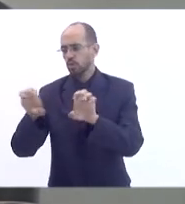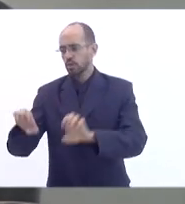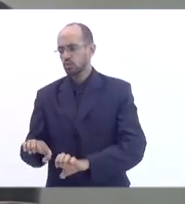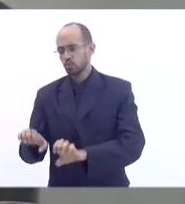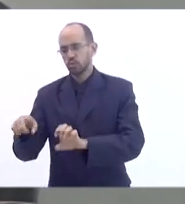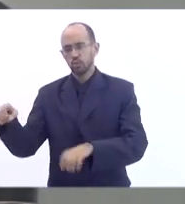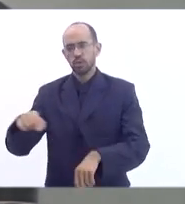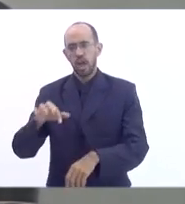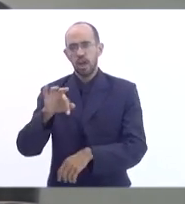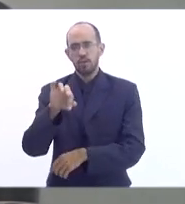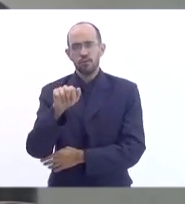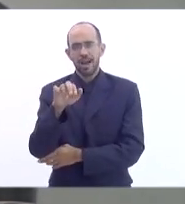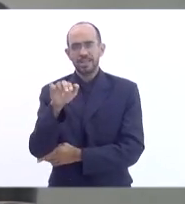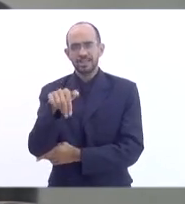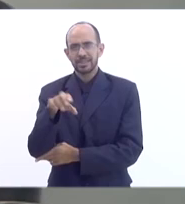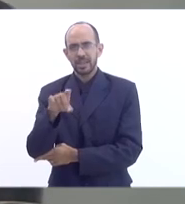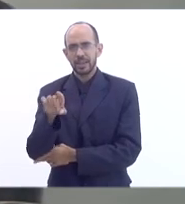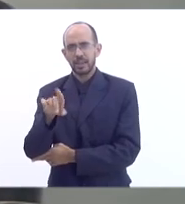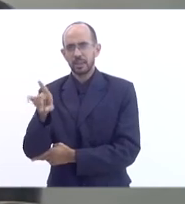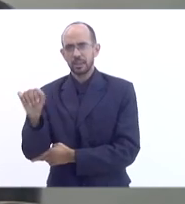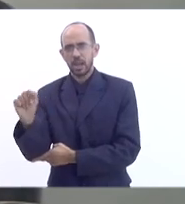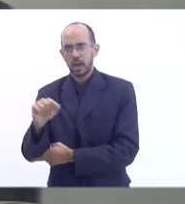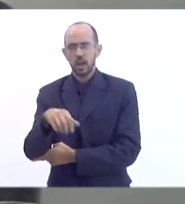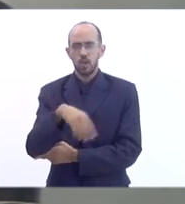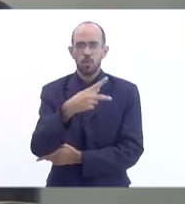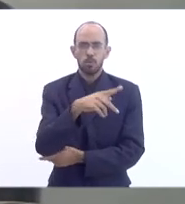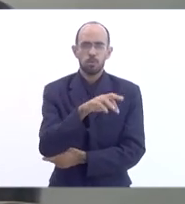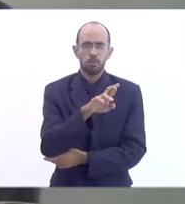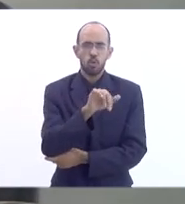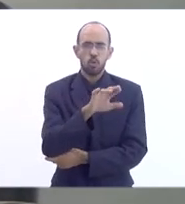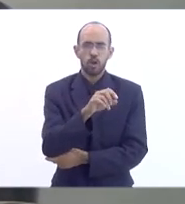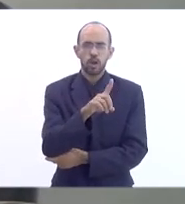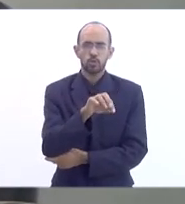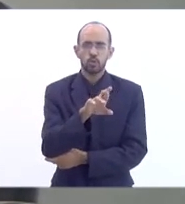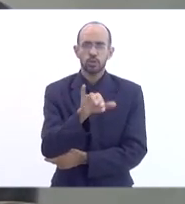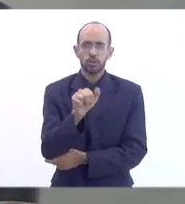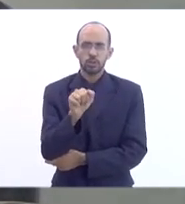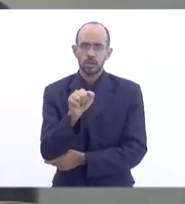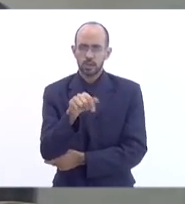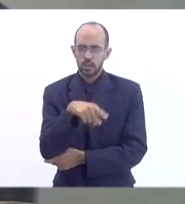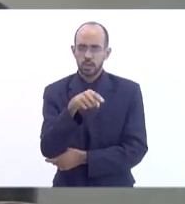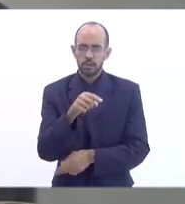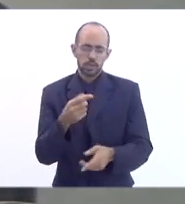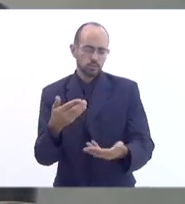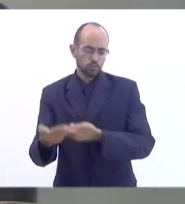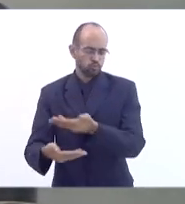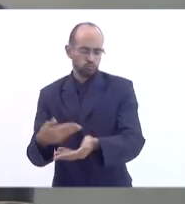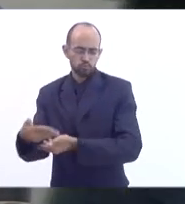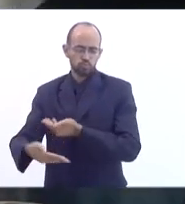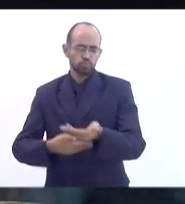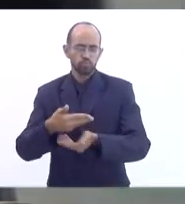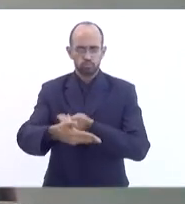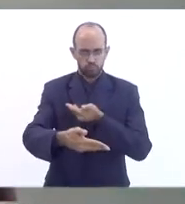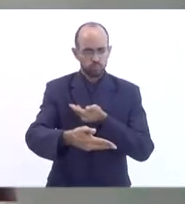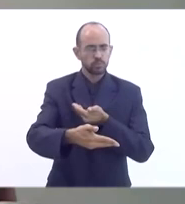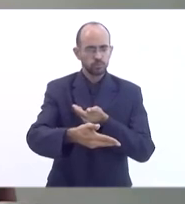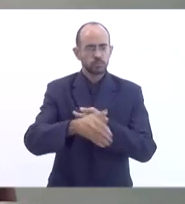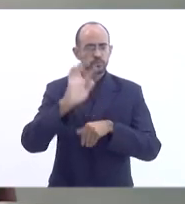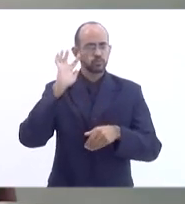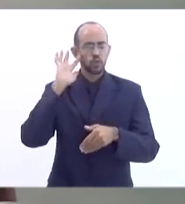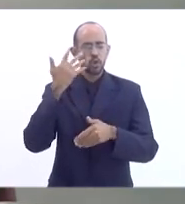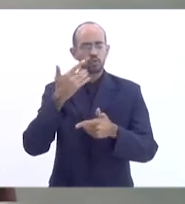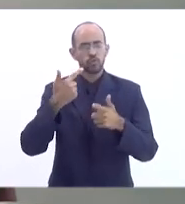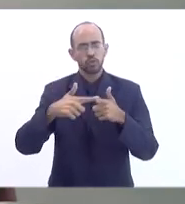governo Fazenda regime de recuperação procuradoria ele tem sido um grande intermediador aí e um